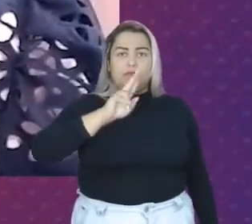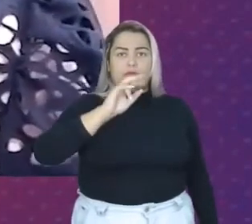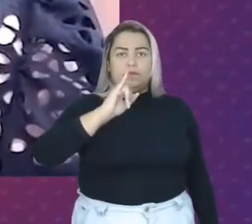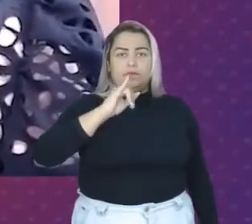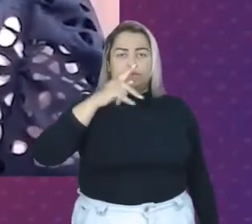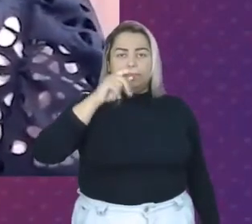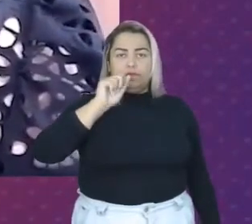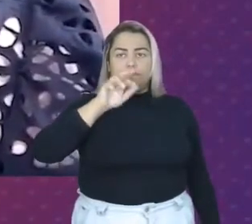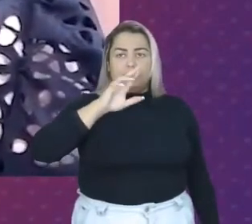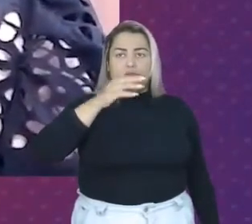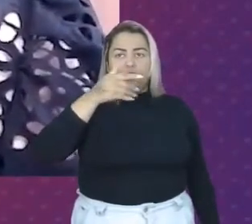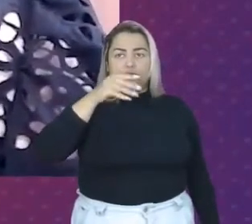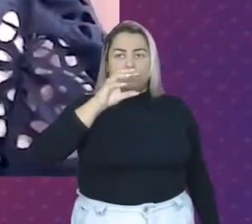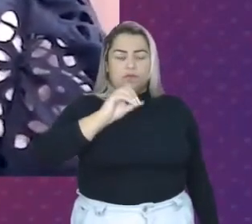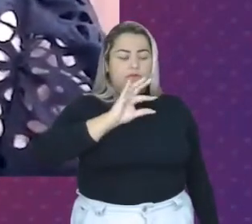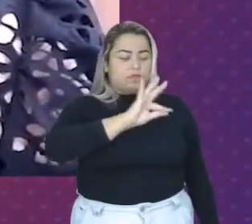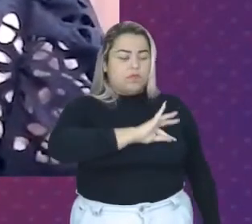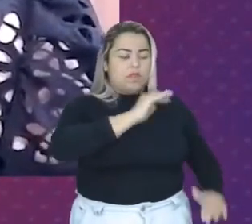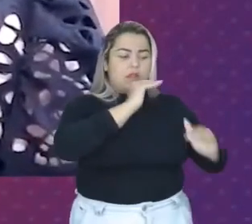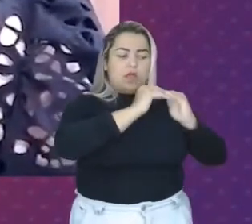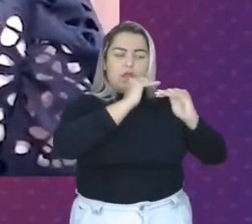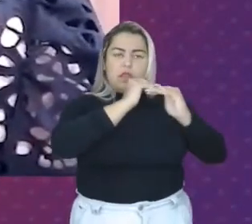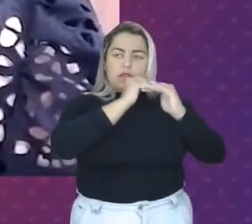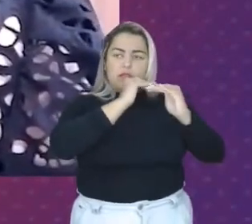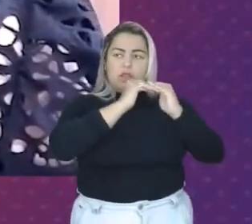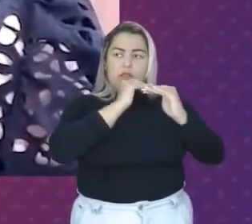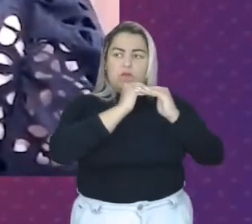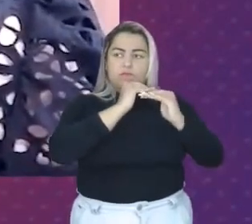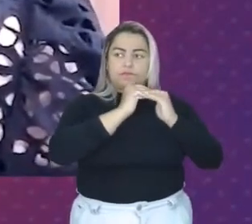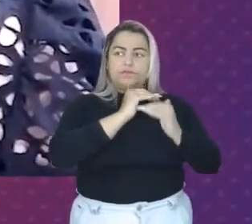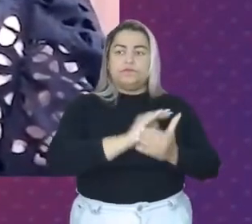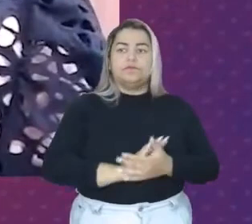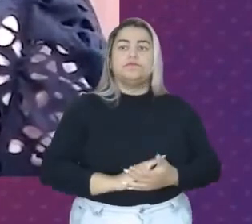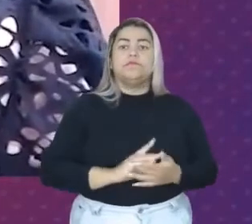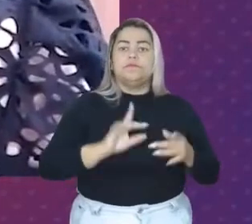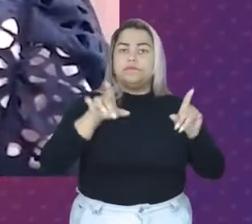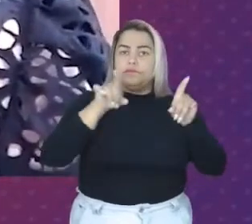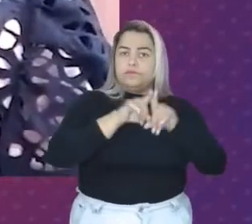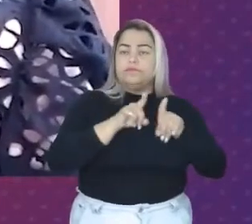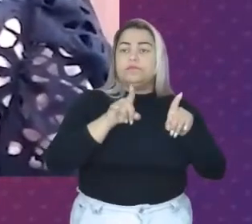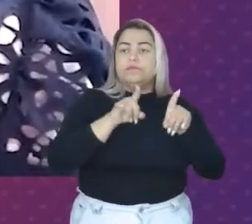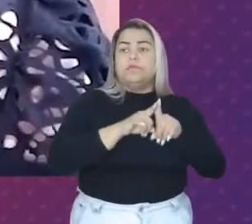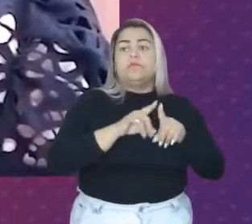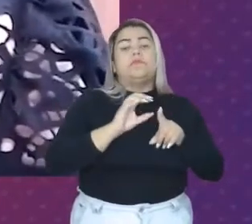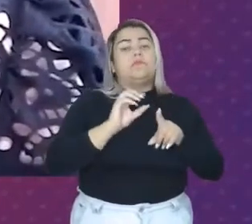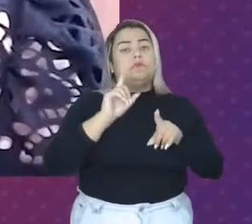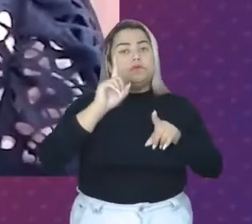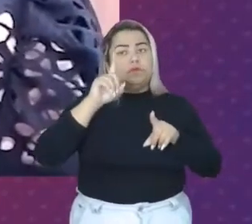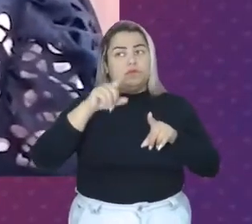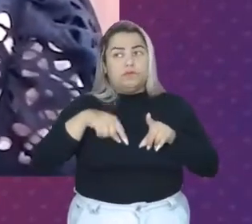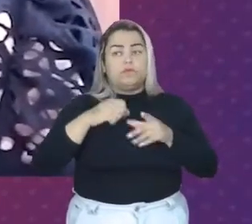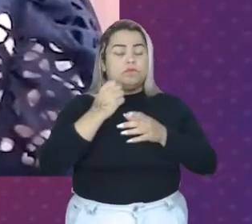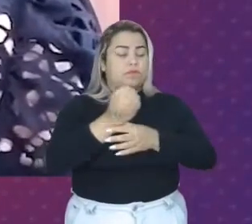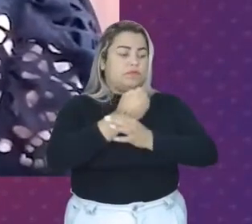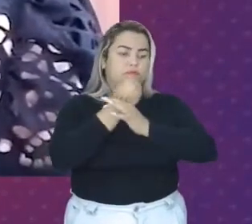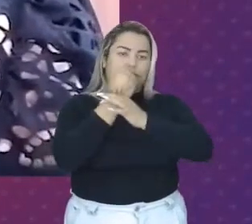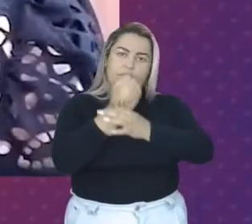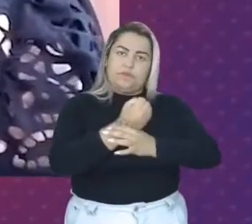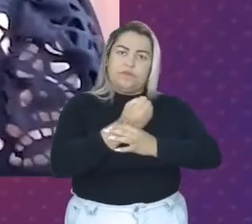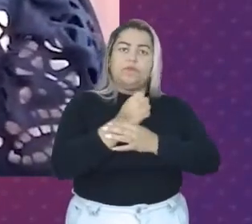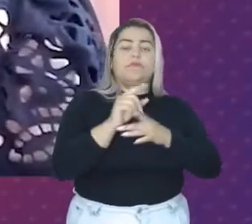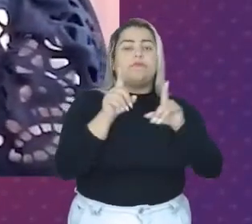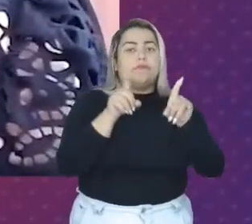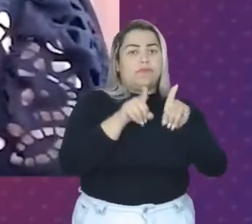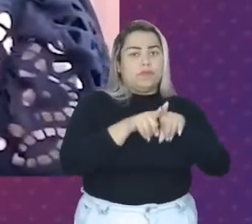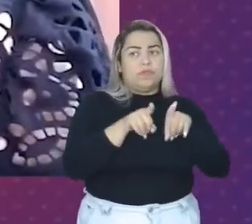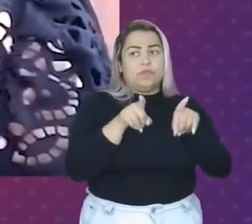entre Homens e Mulheres. E isso é muito importante, porque, embora já esteja assegurado na própria